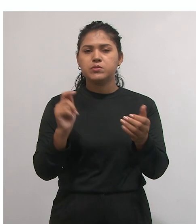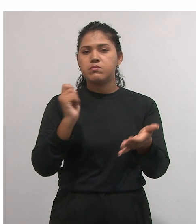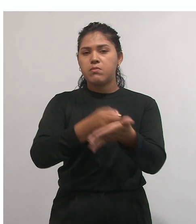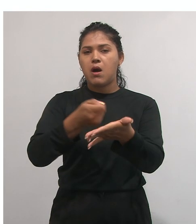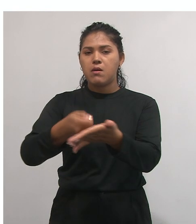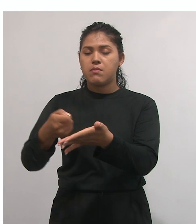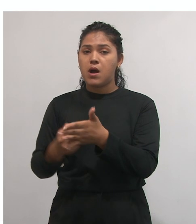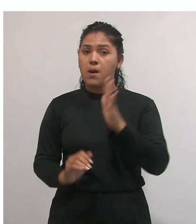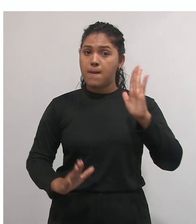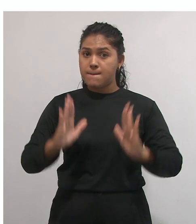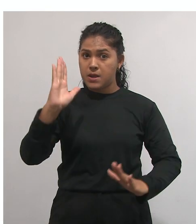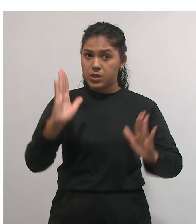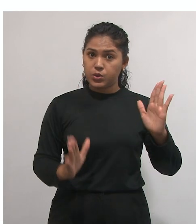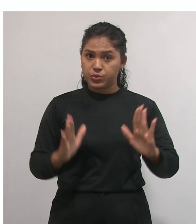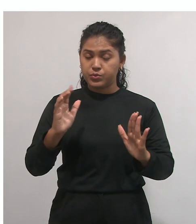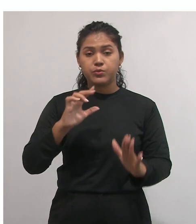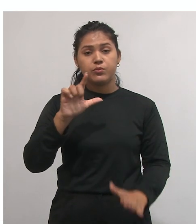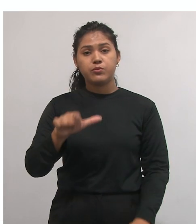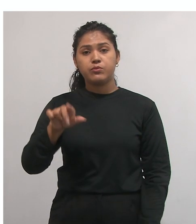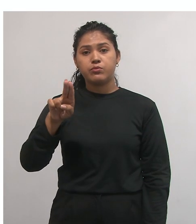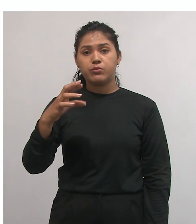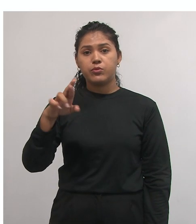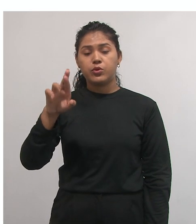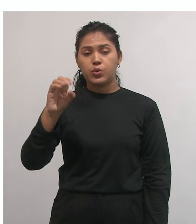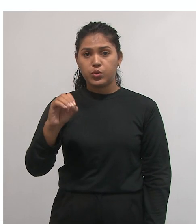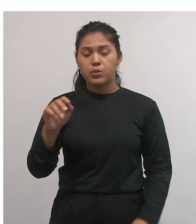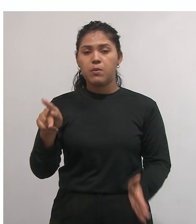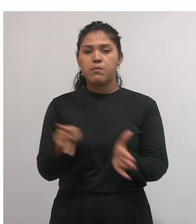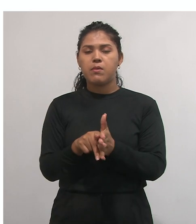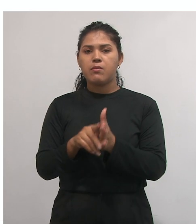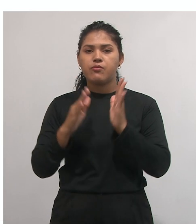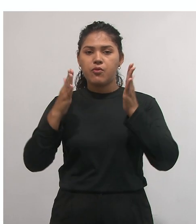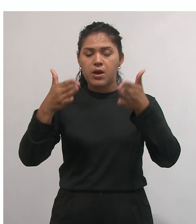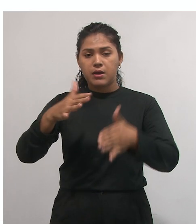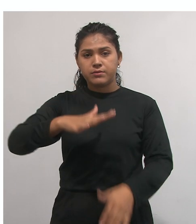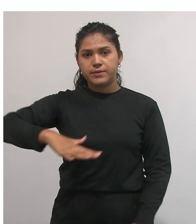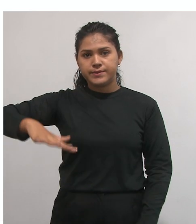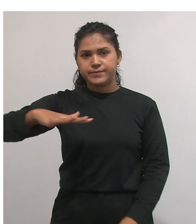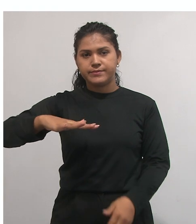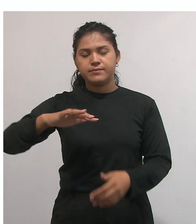nos impostos pagos. E o lucro é a margem que ele deseja.